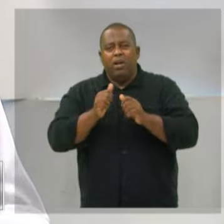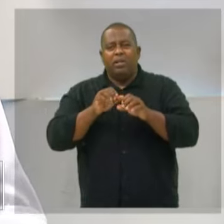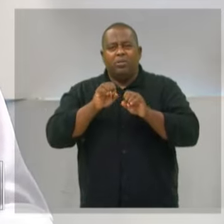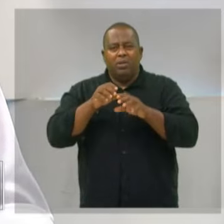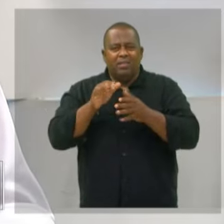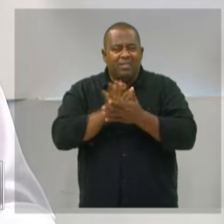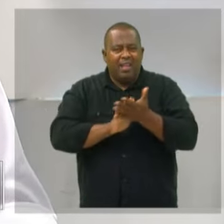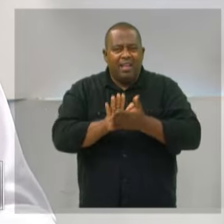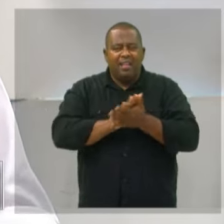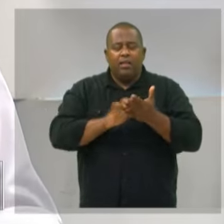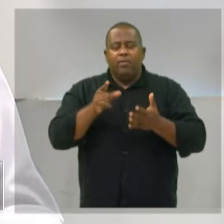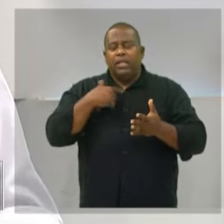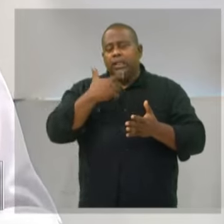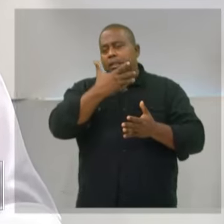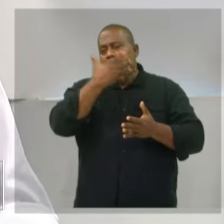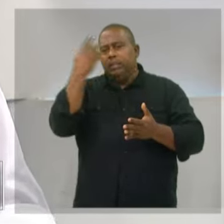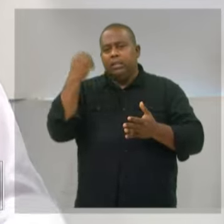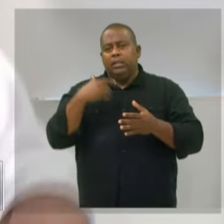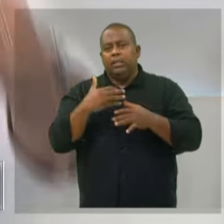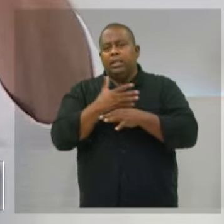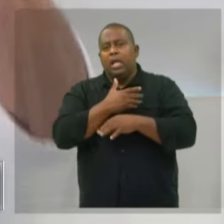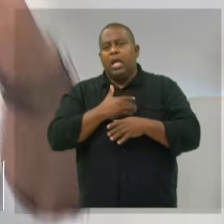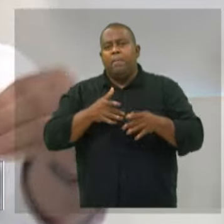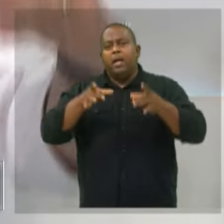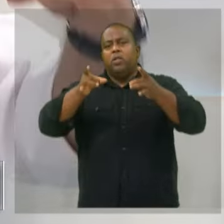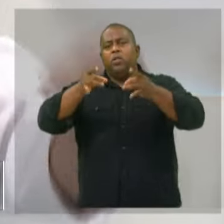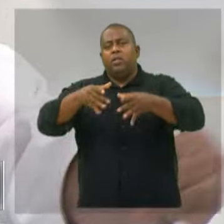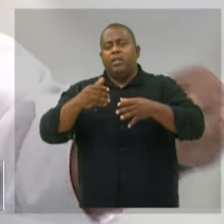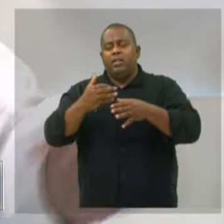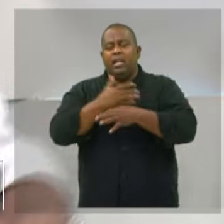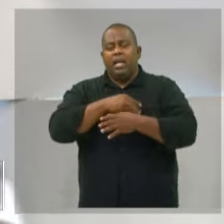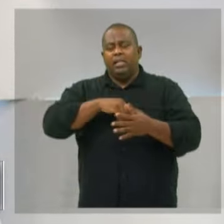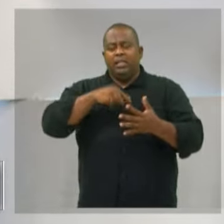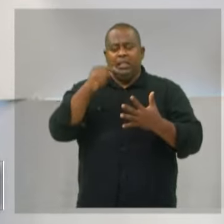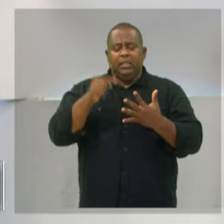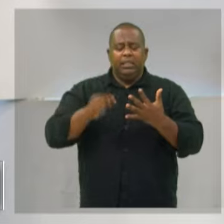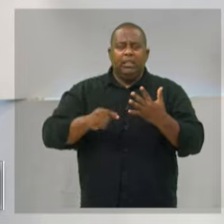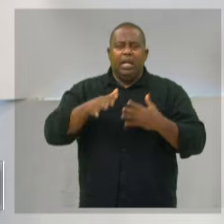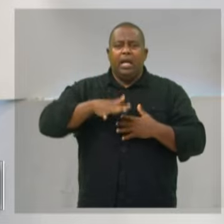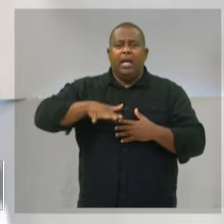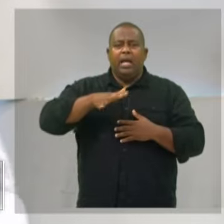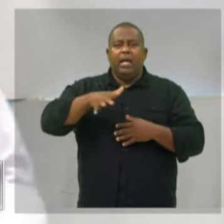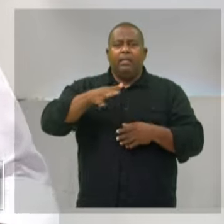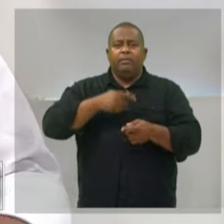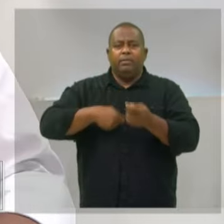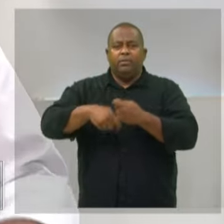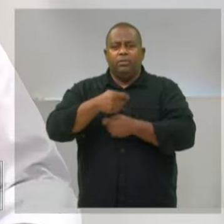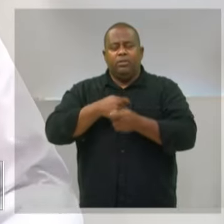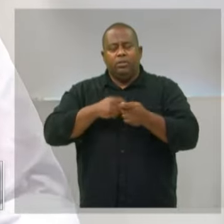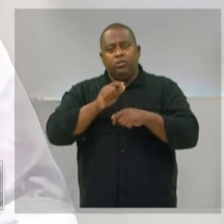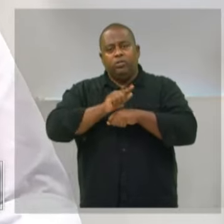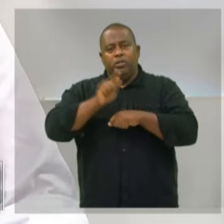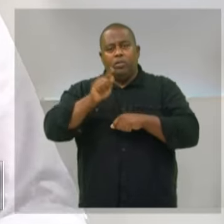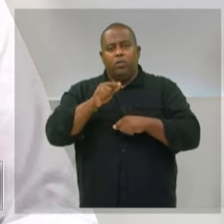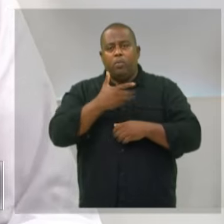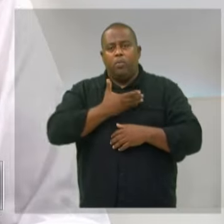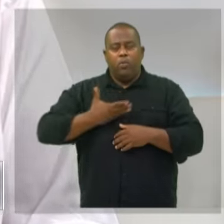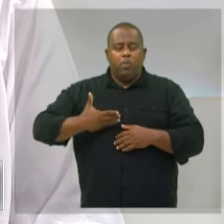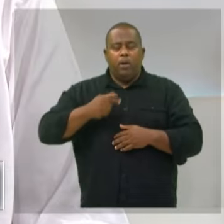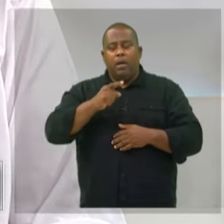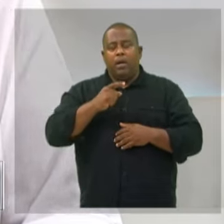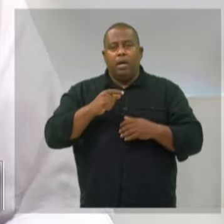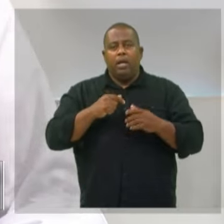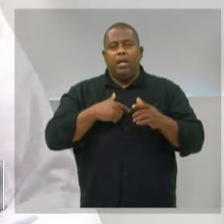Vocês esqueceram a cidade de abandonaram a cidade em todos os quesitos da gestão pública a cidade tem sofrido com o governo de